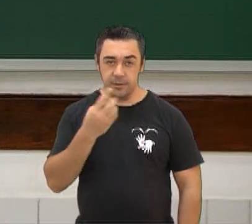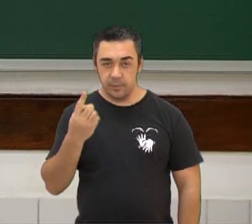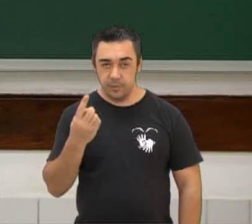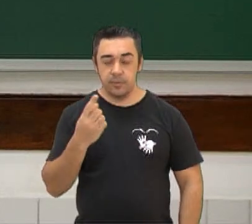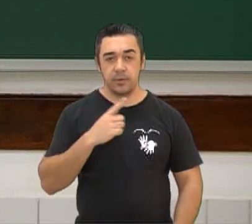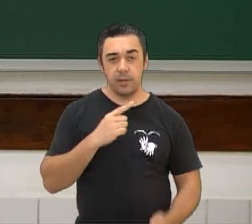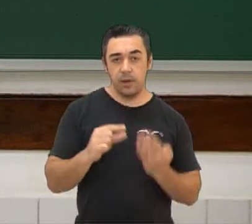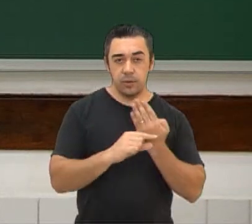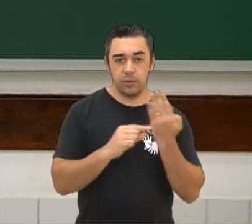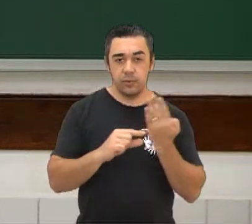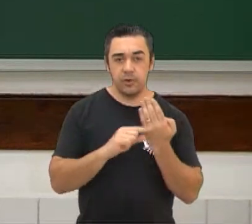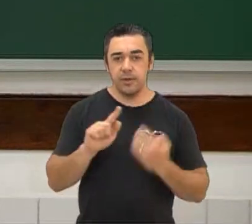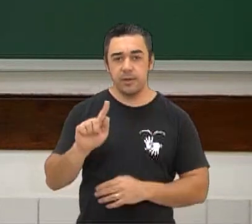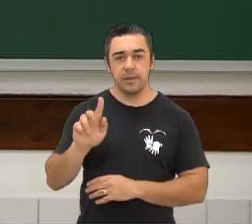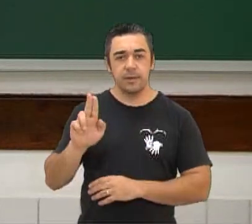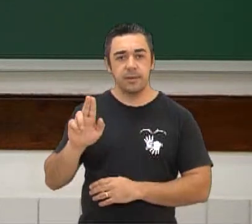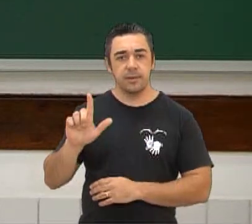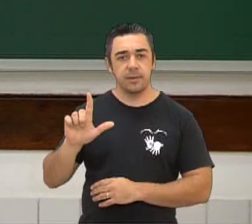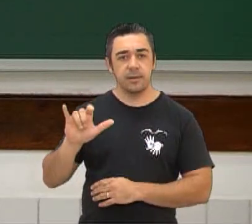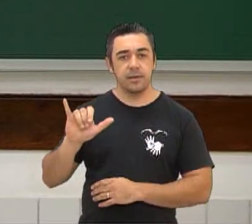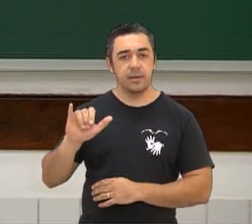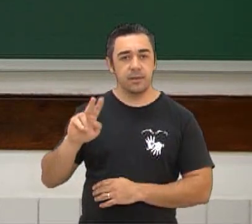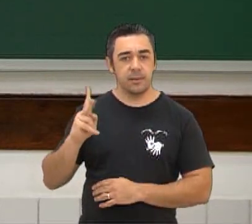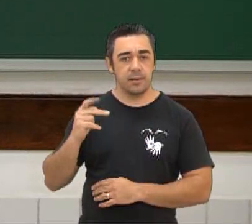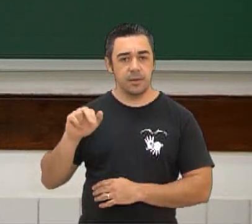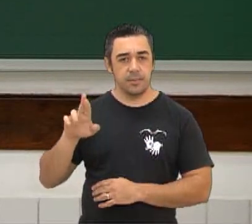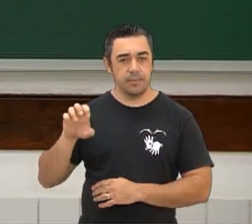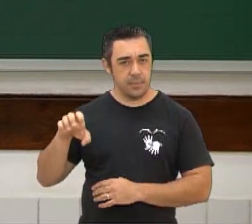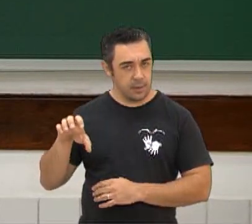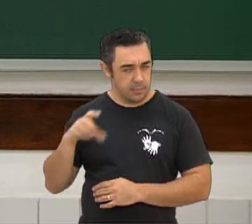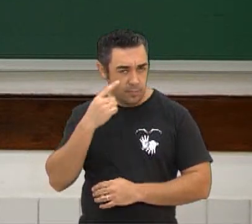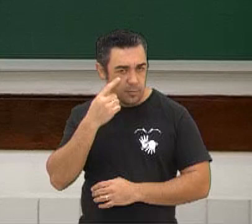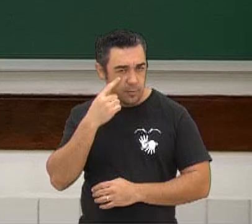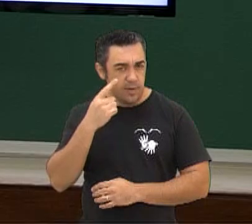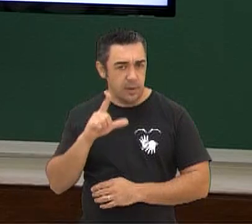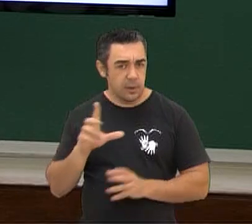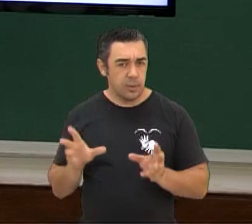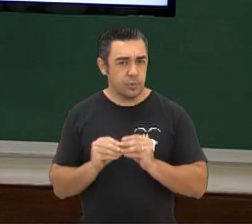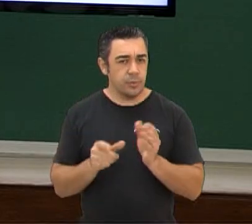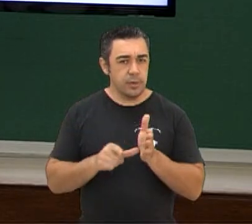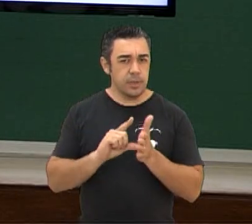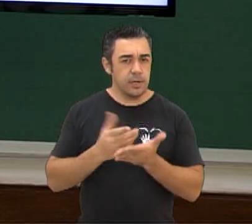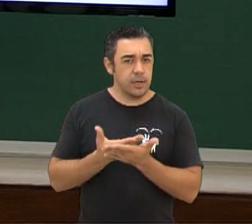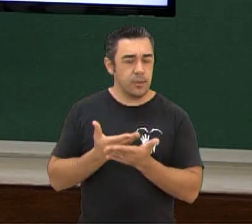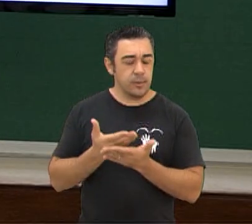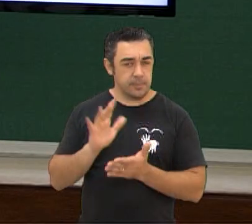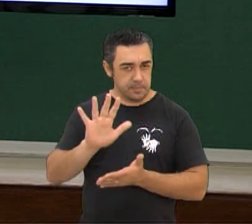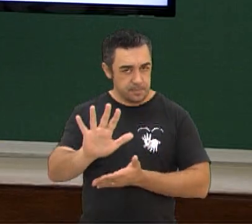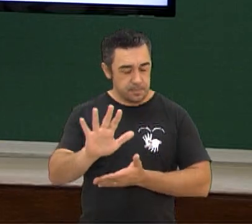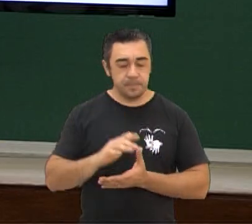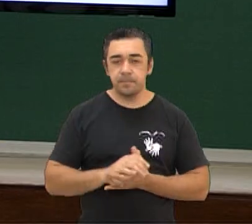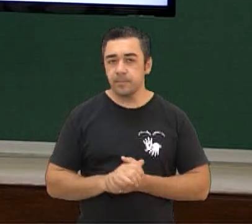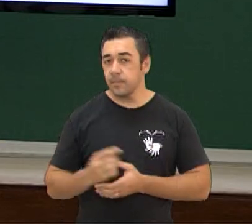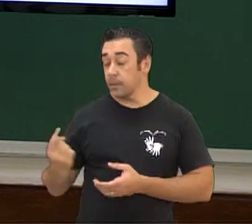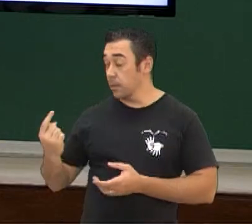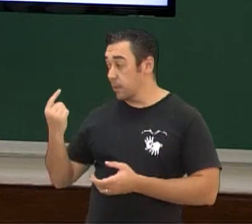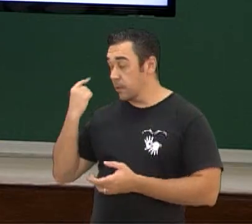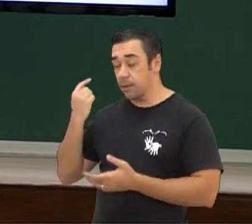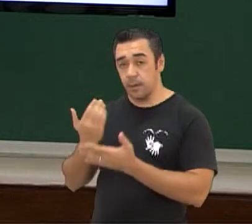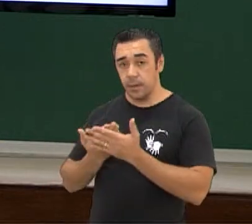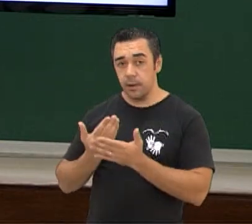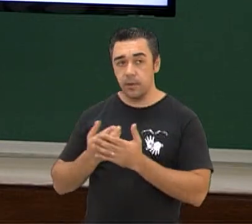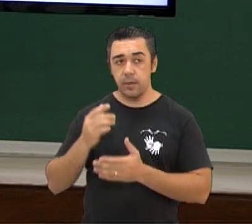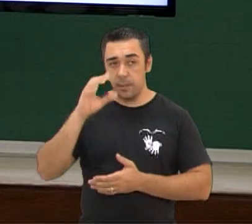de Ockham. Vejamos então uma revisão. Lembremos que na última aula aprendemos sobre